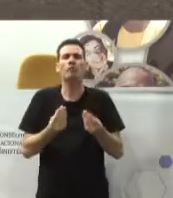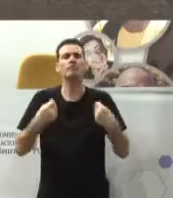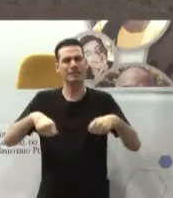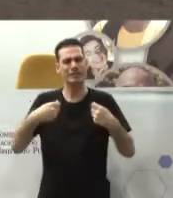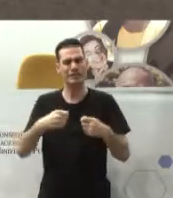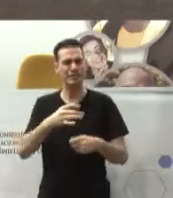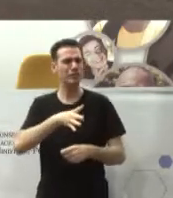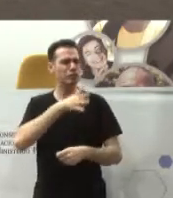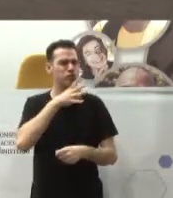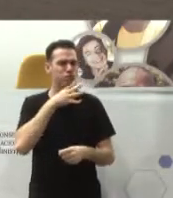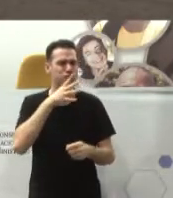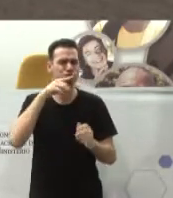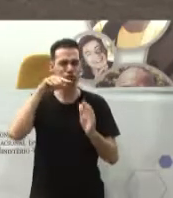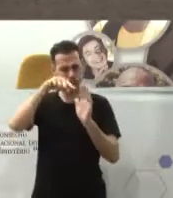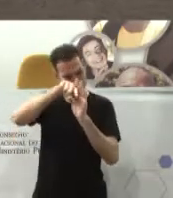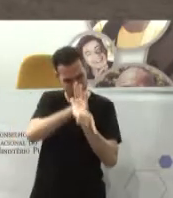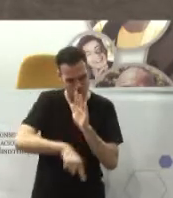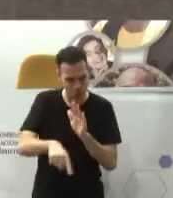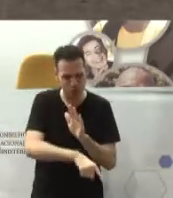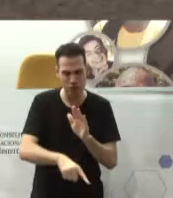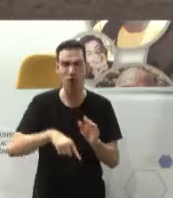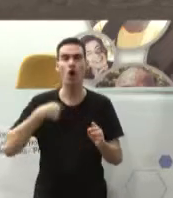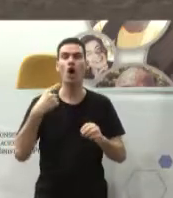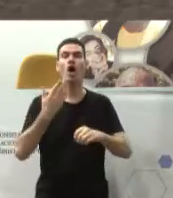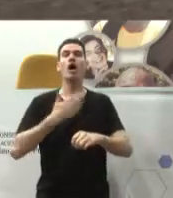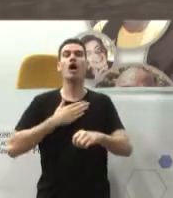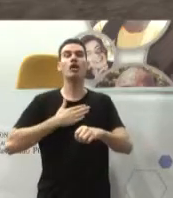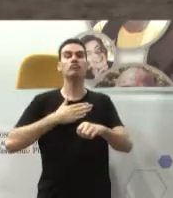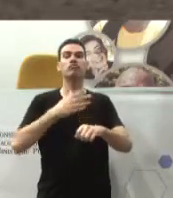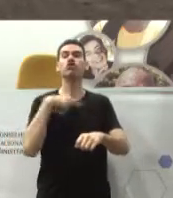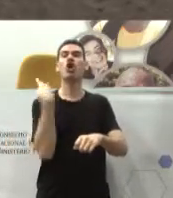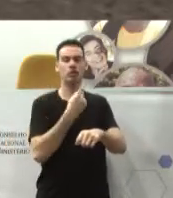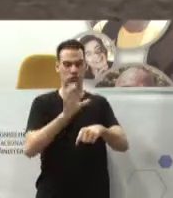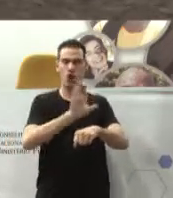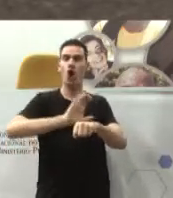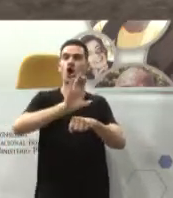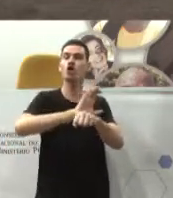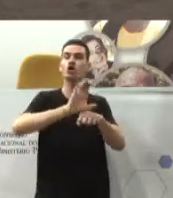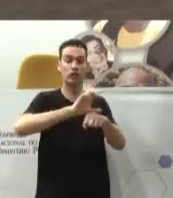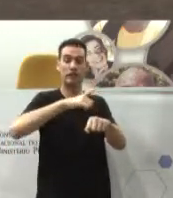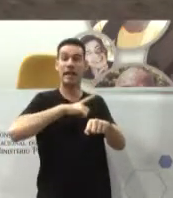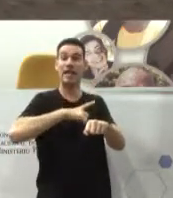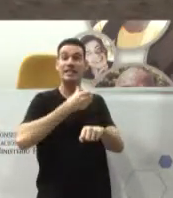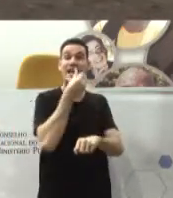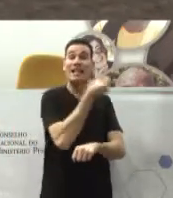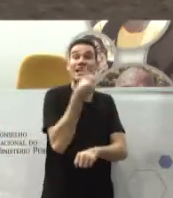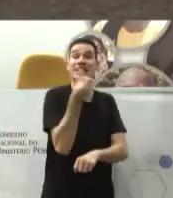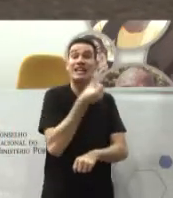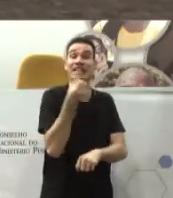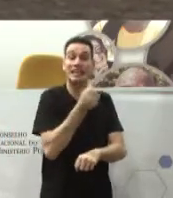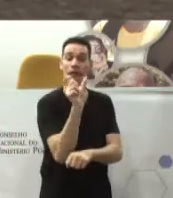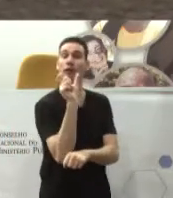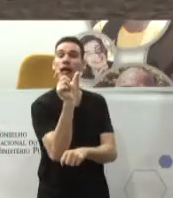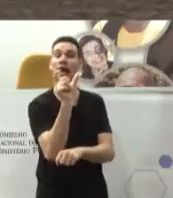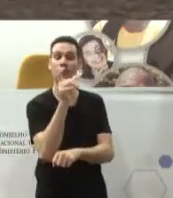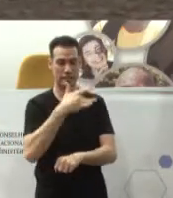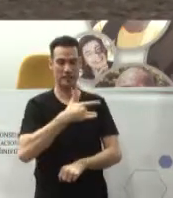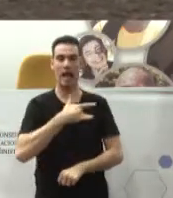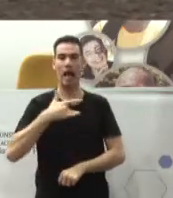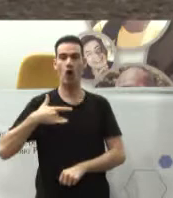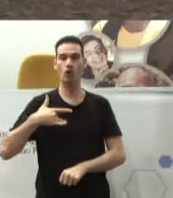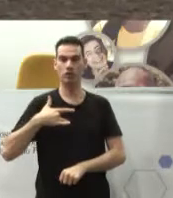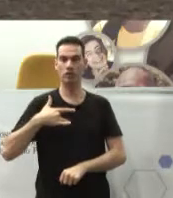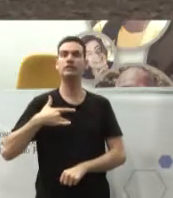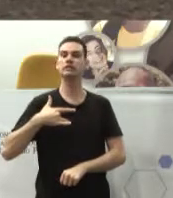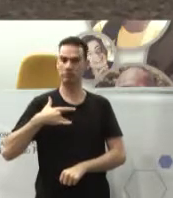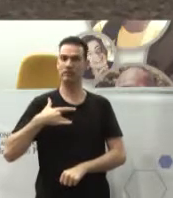do que estamos fazendo. A nossa Constituição, ela fala 66 vezes a palavra saúde. Veja,